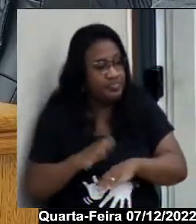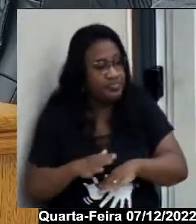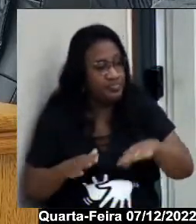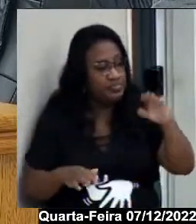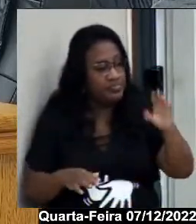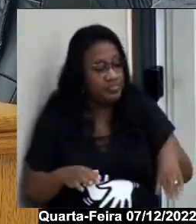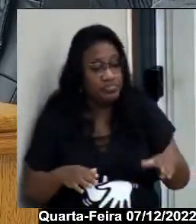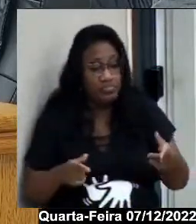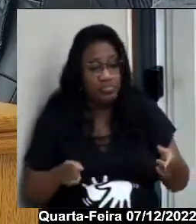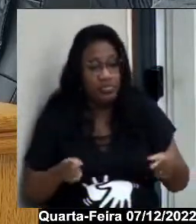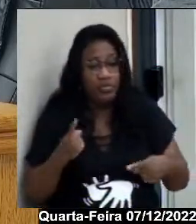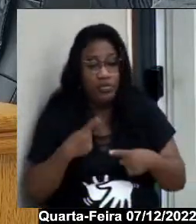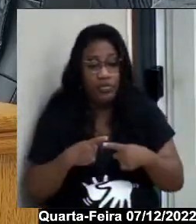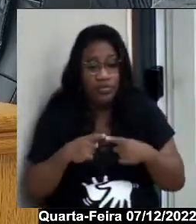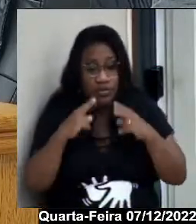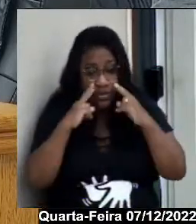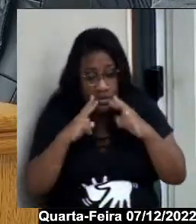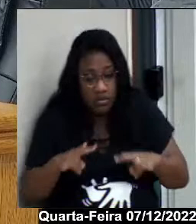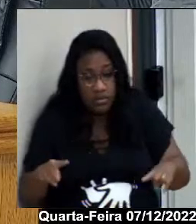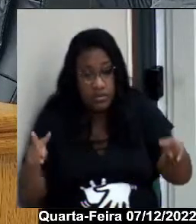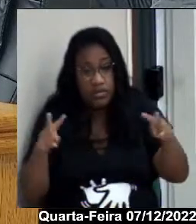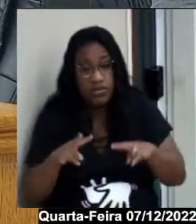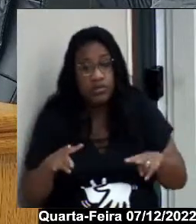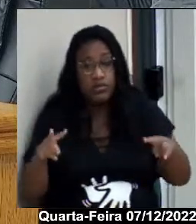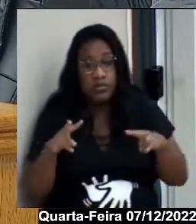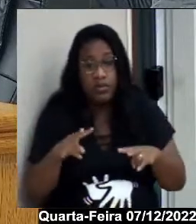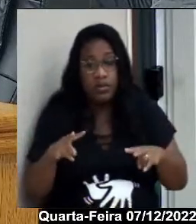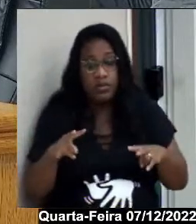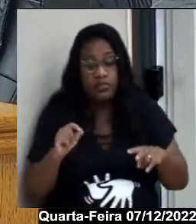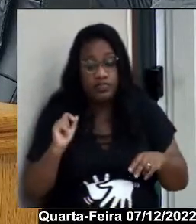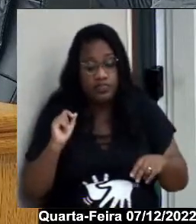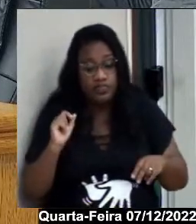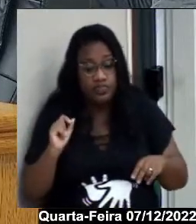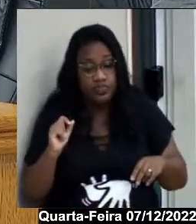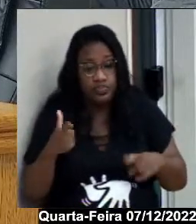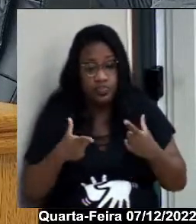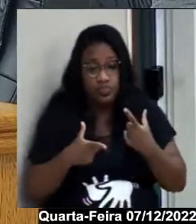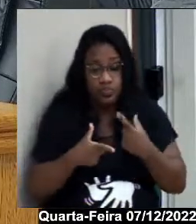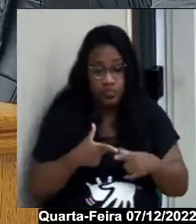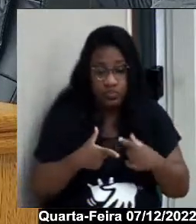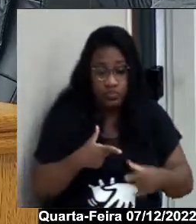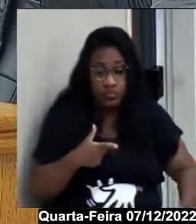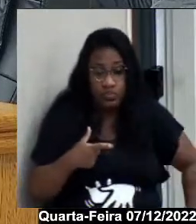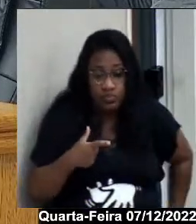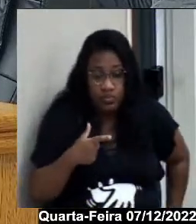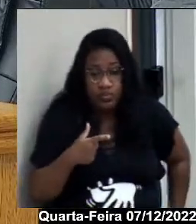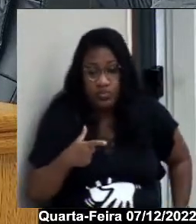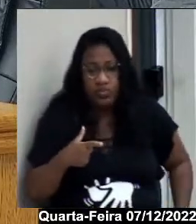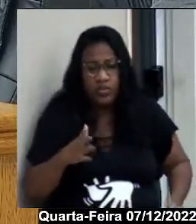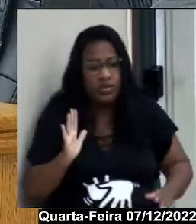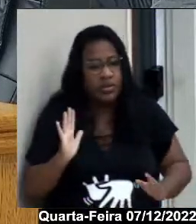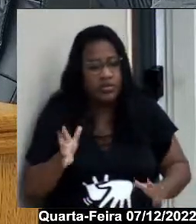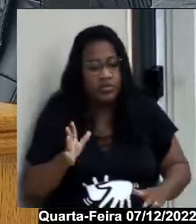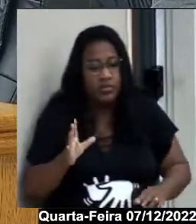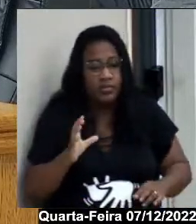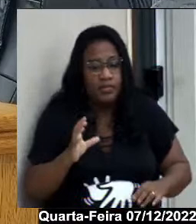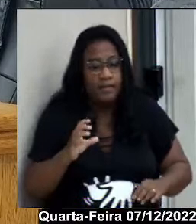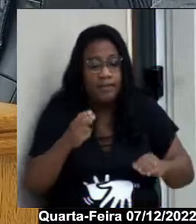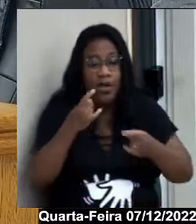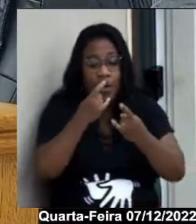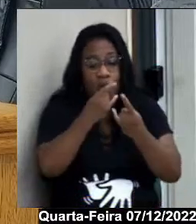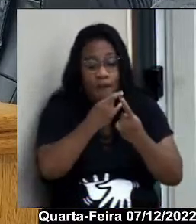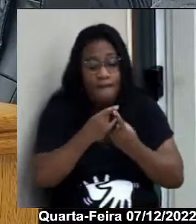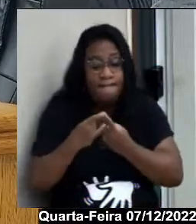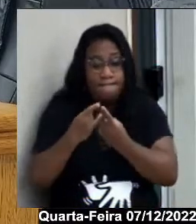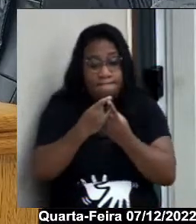Mas isso aqui ele não sabia, porque ele não vê as qualidades do nosso município. Aí ele vem aqui divulgar coisas mentirosas. Eu vi uma live dele,